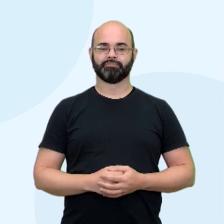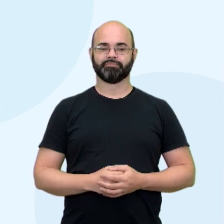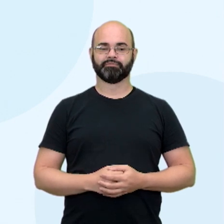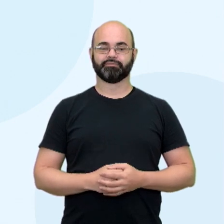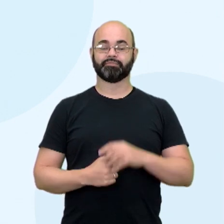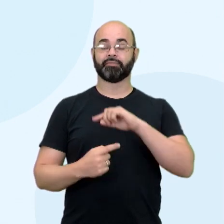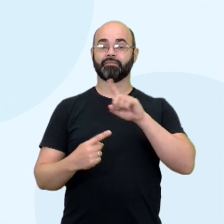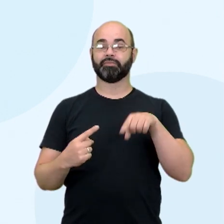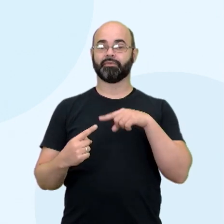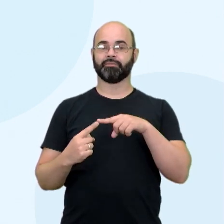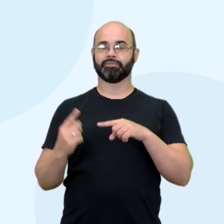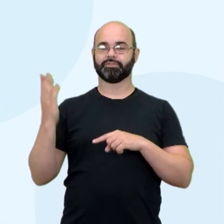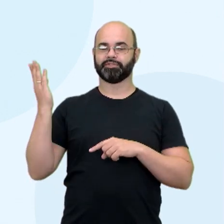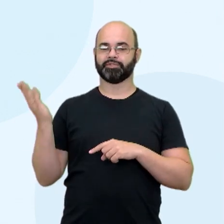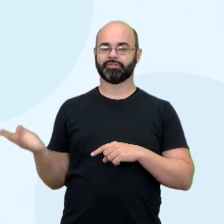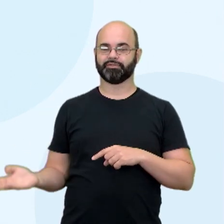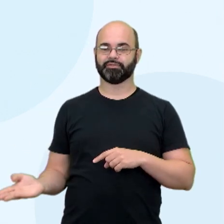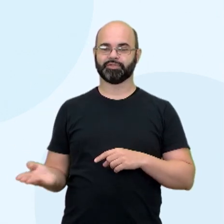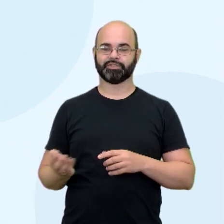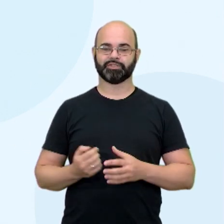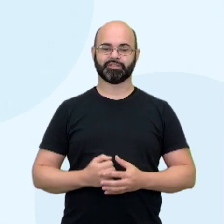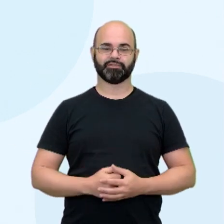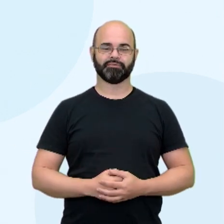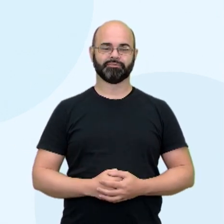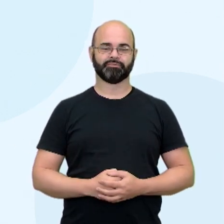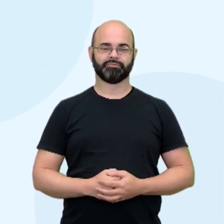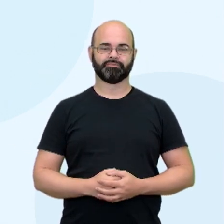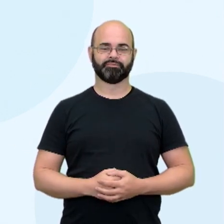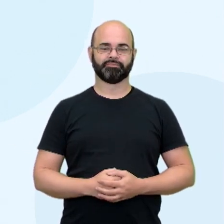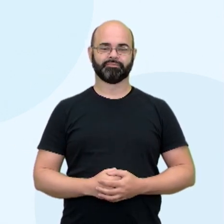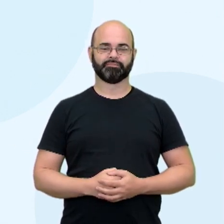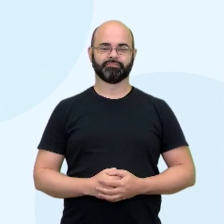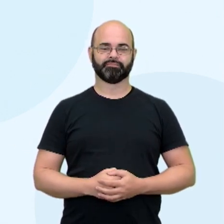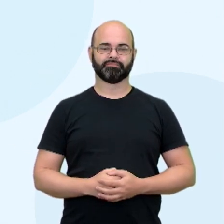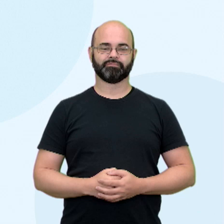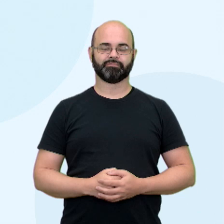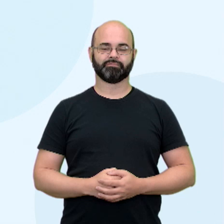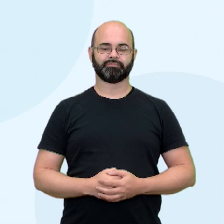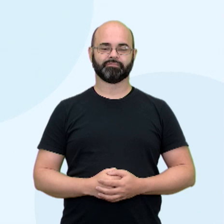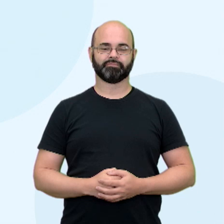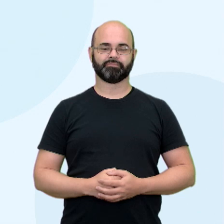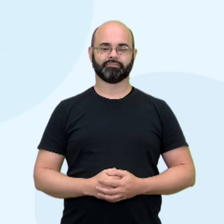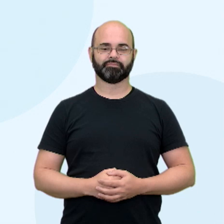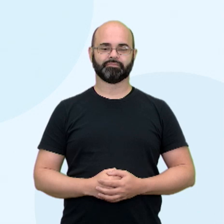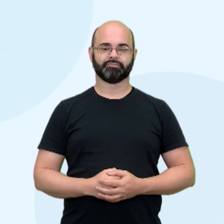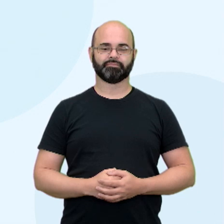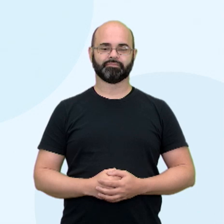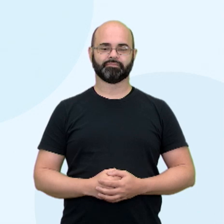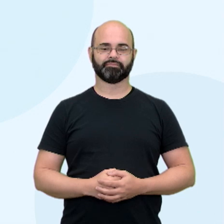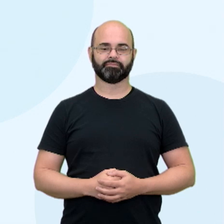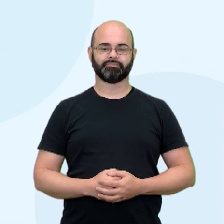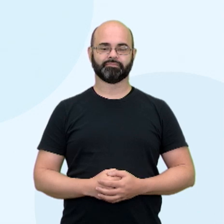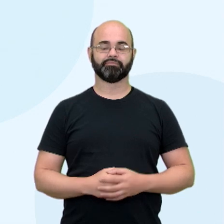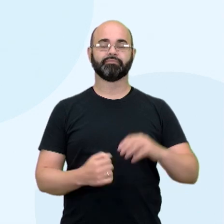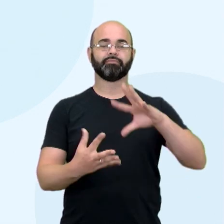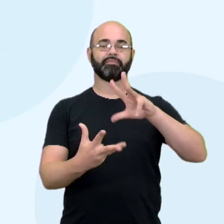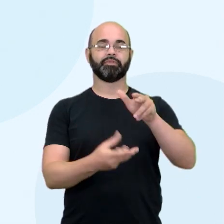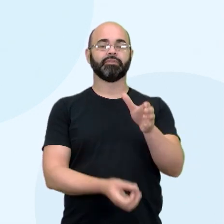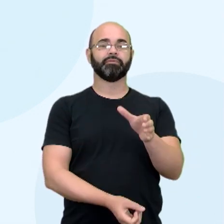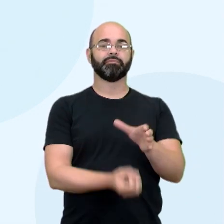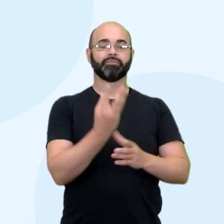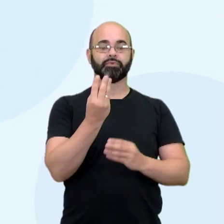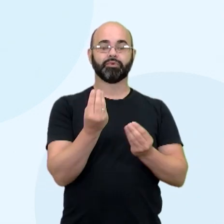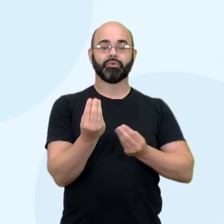é compreender e investigar as dinâmicas dos processos de formação e evolução do planeta